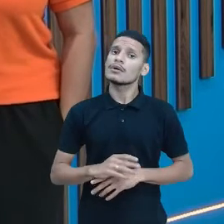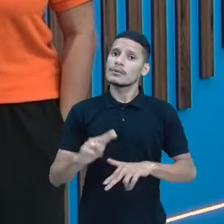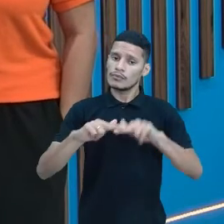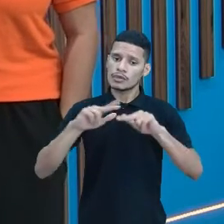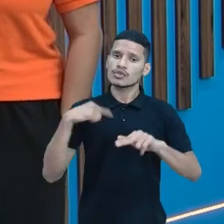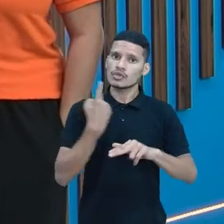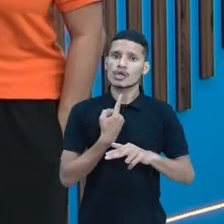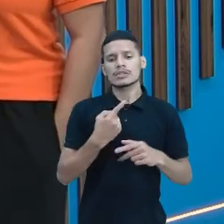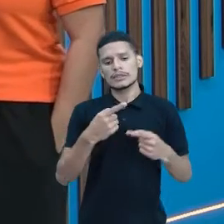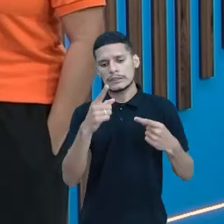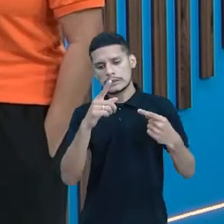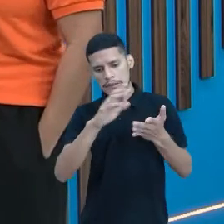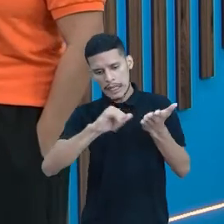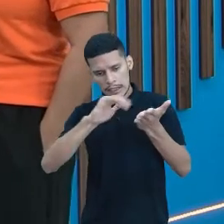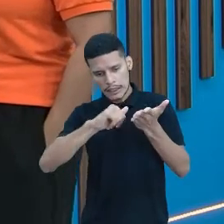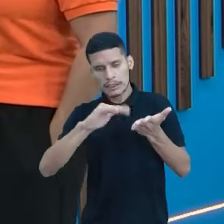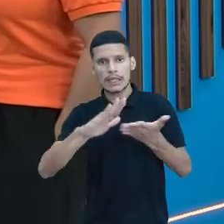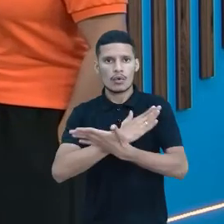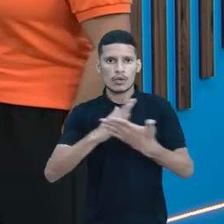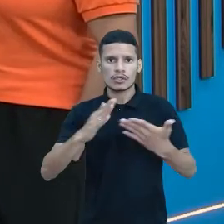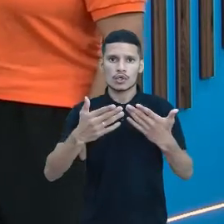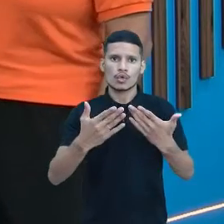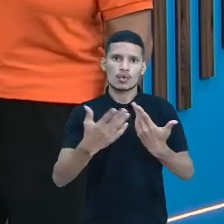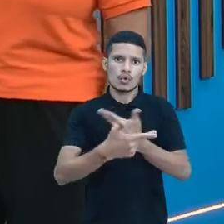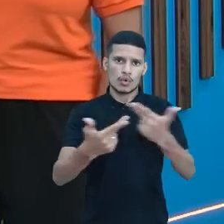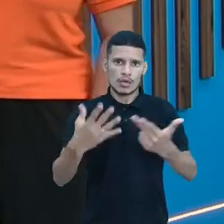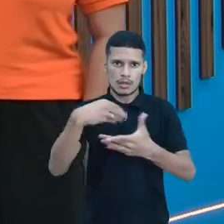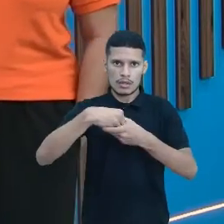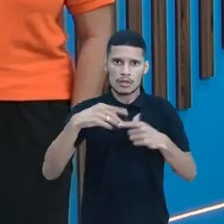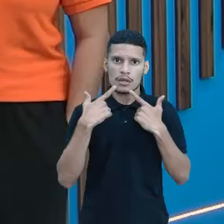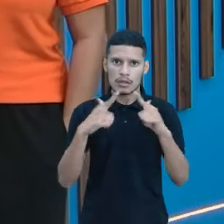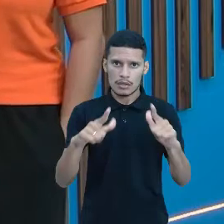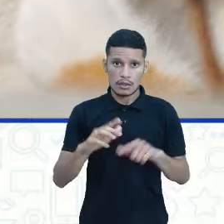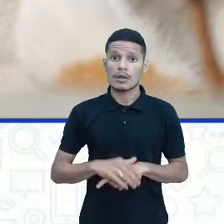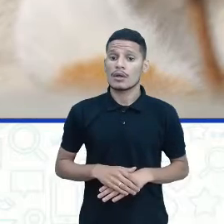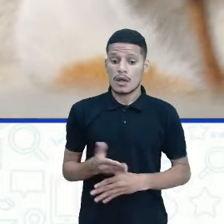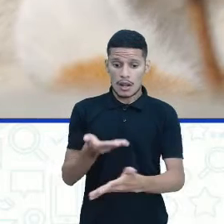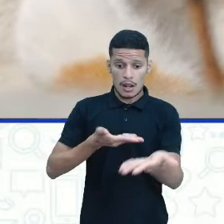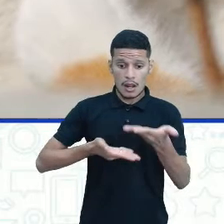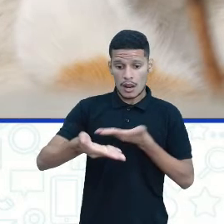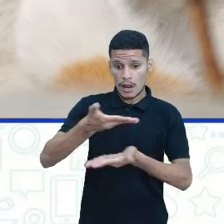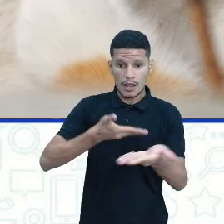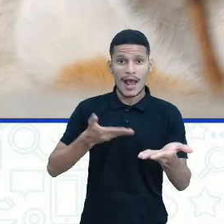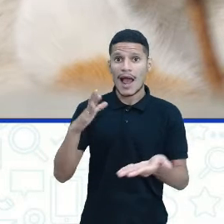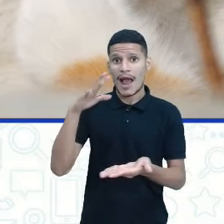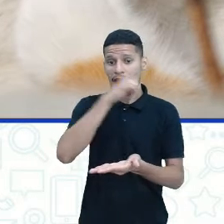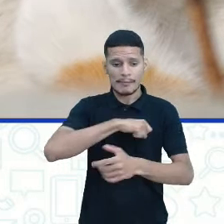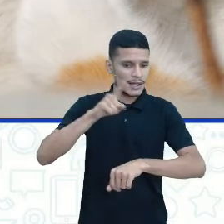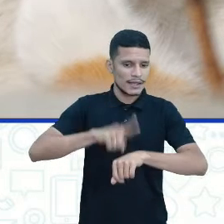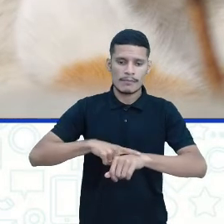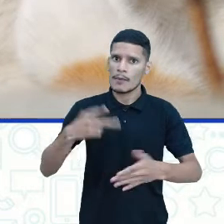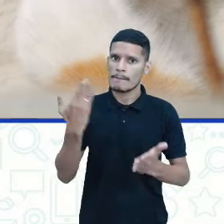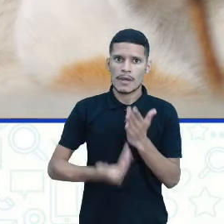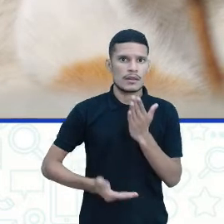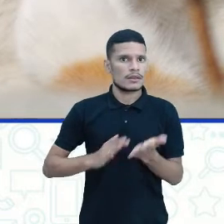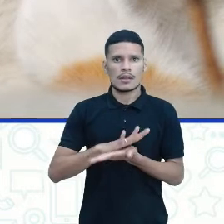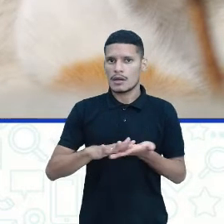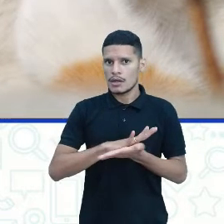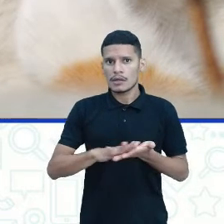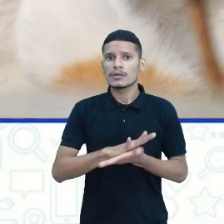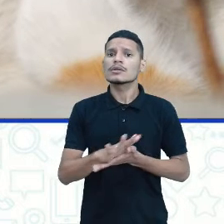sacrificando alguns aspectos da linguagem. A troca de mensagens tem de ser rápida, sem perda de tempo. Isso faz com que